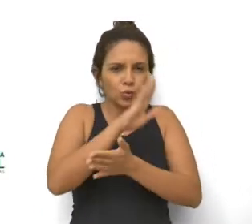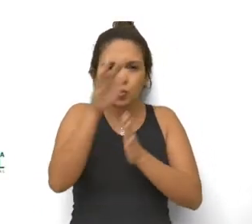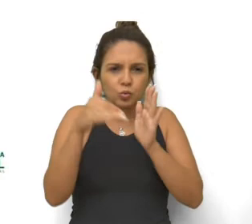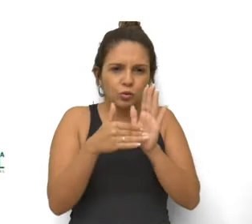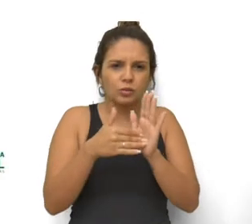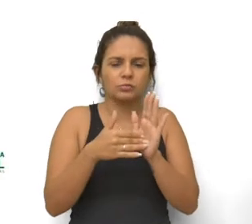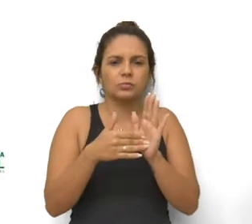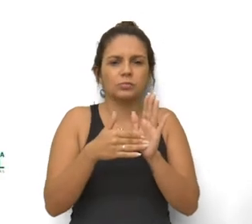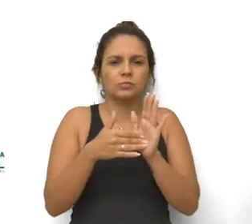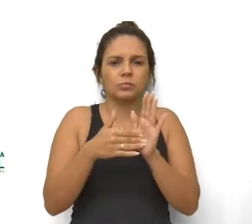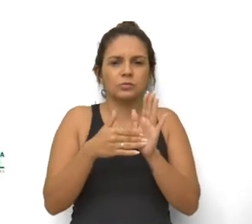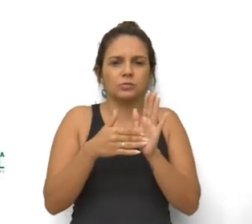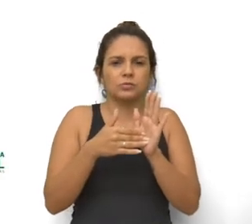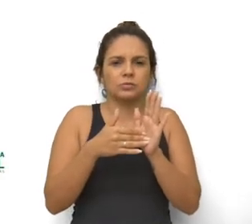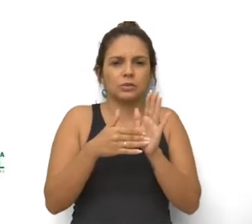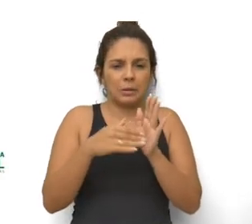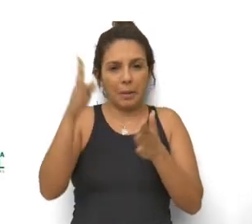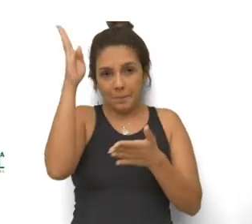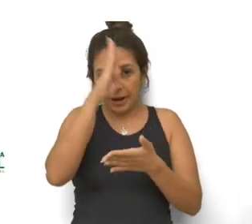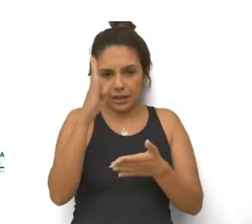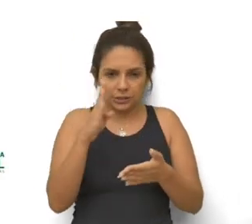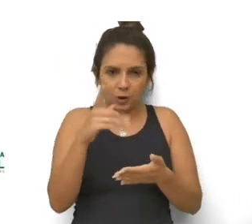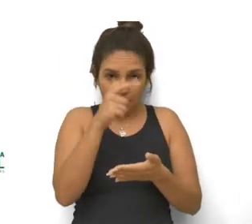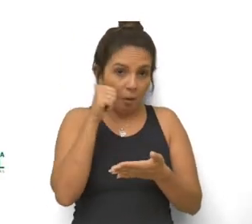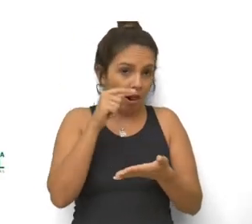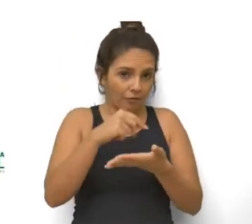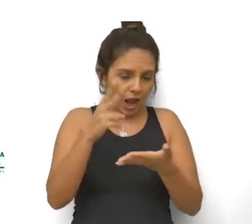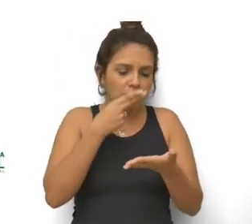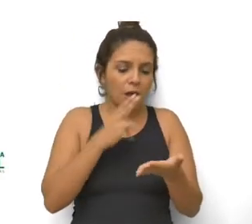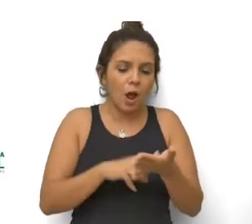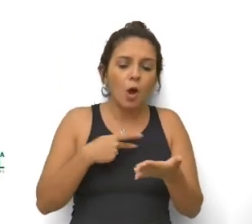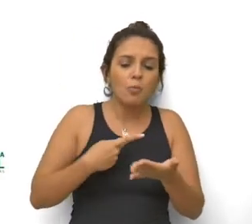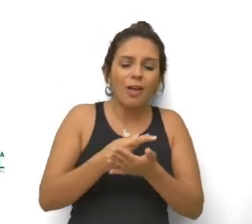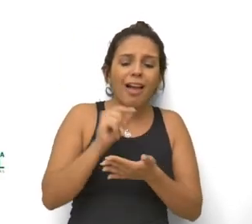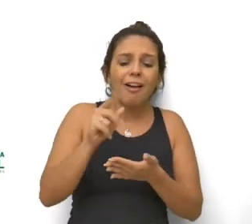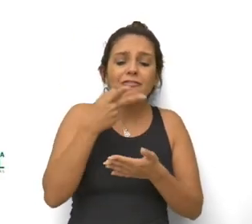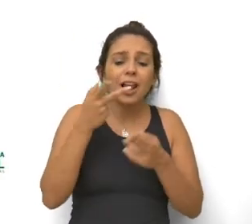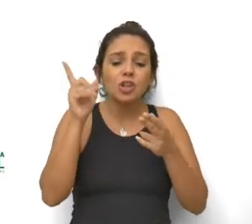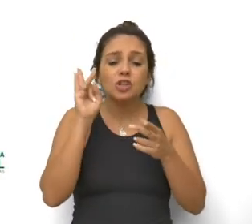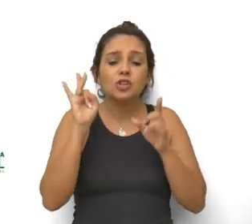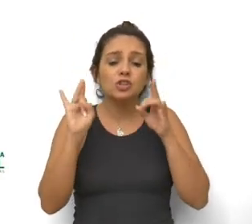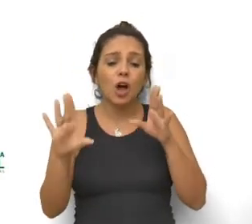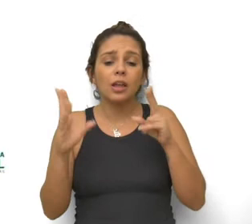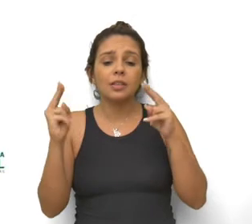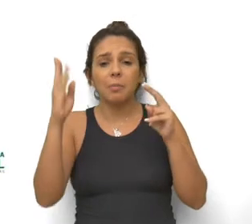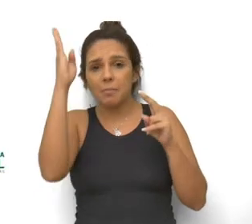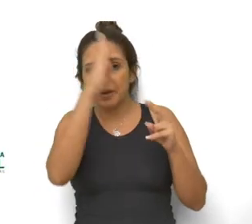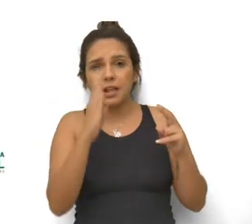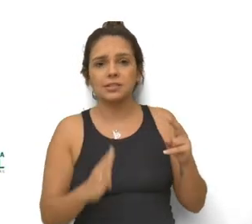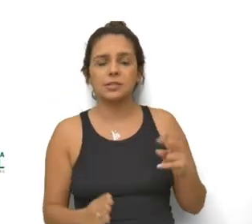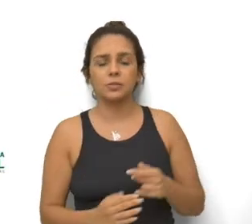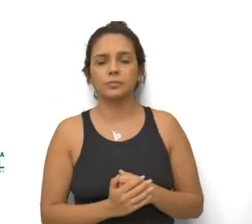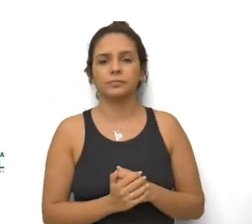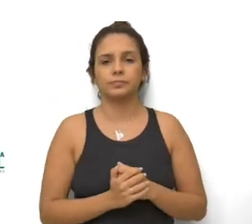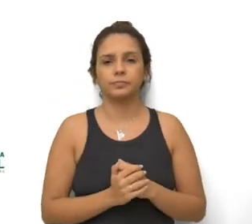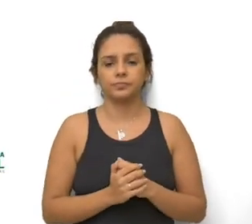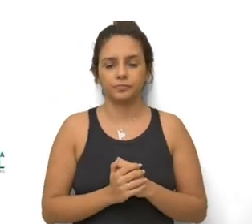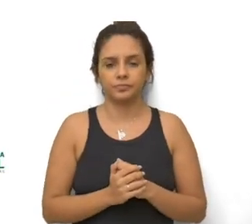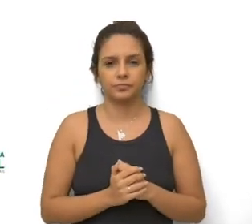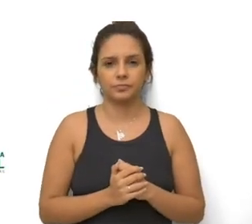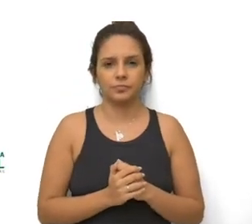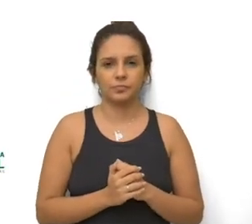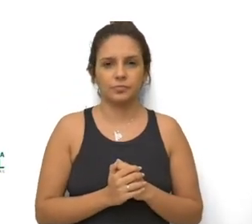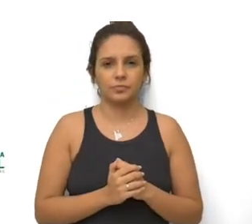tudo que se referia ao Brasil e tudo que construía